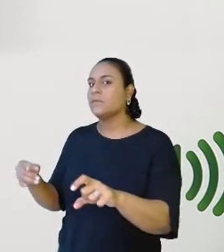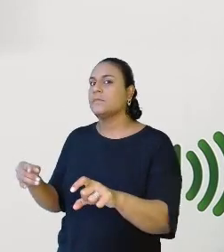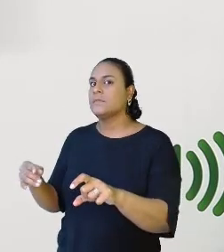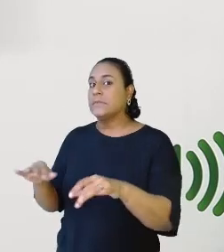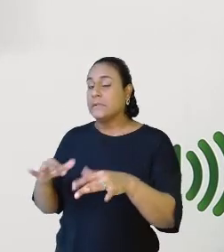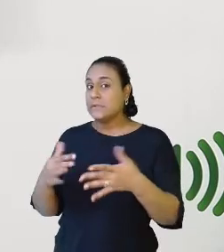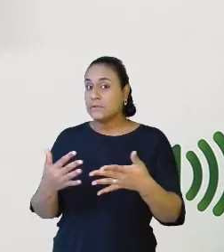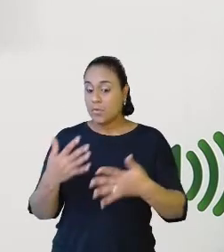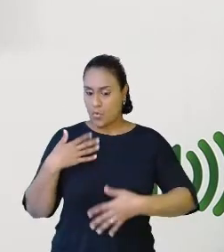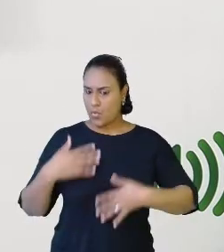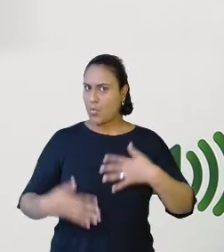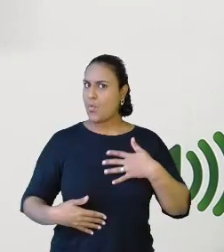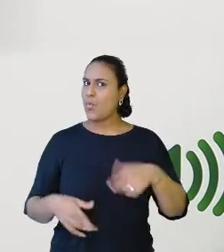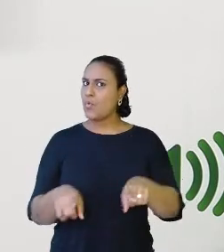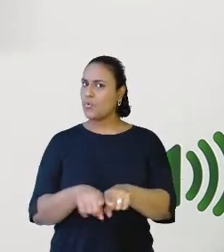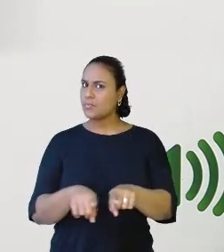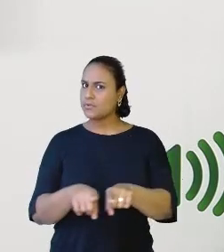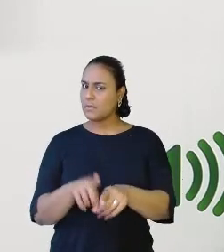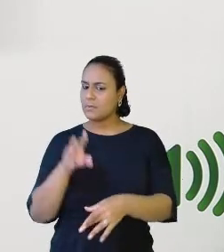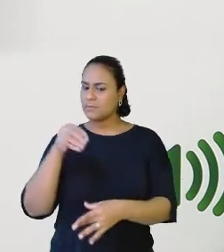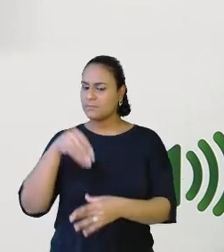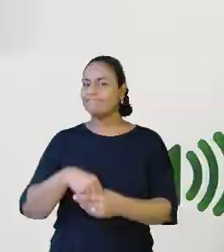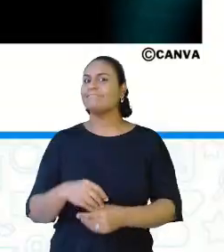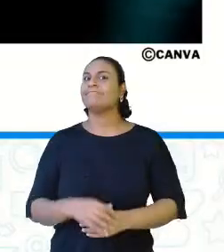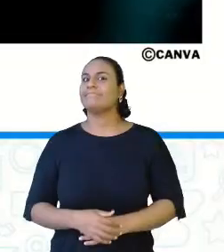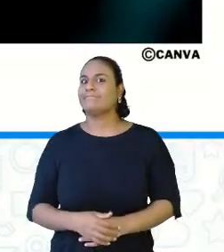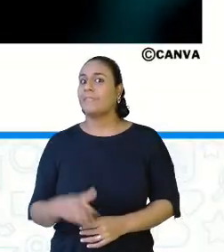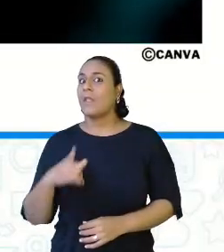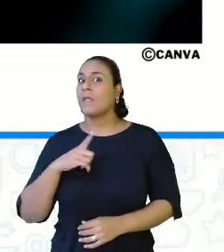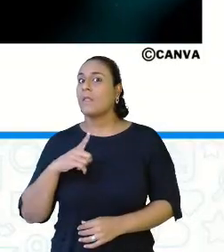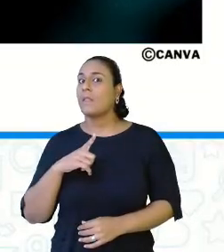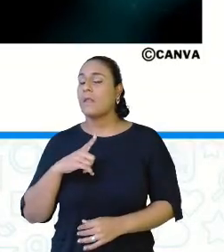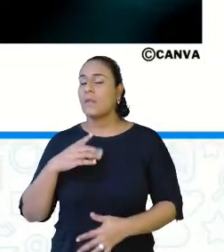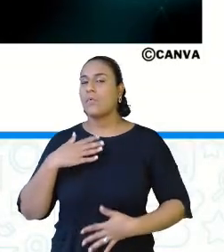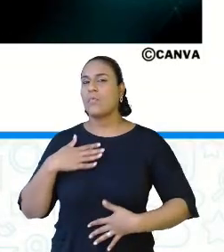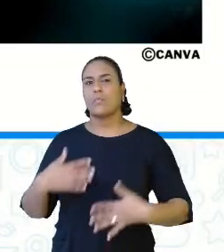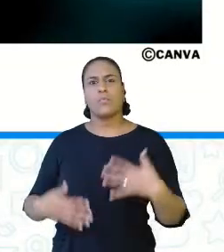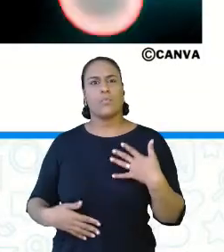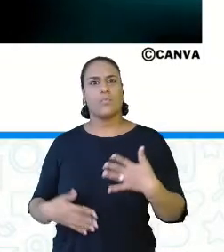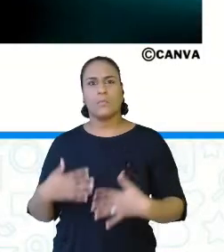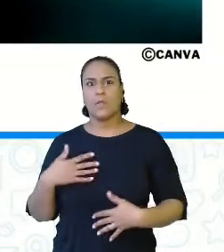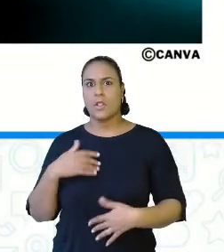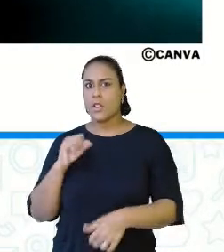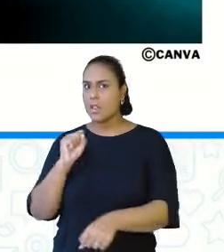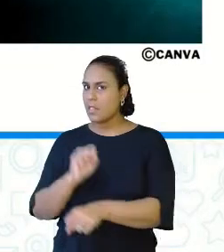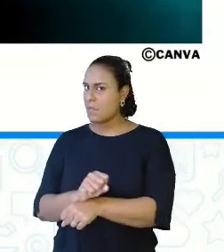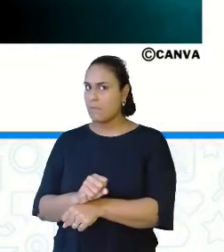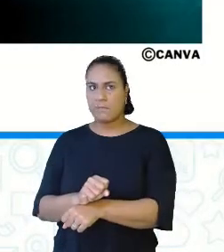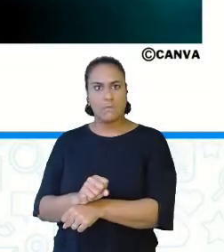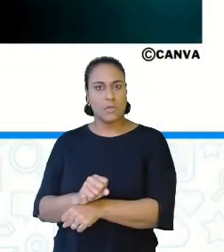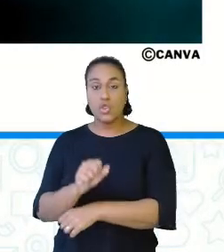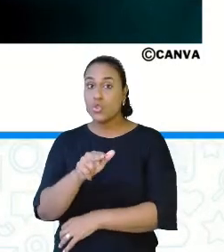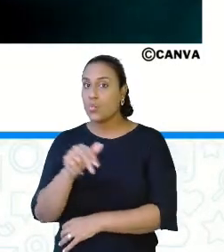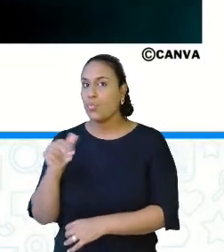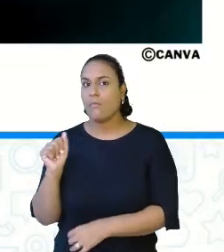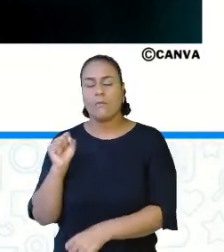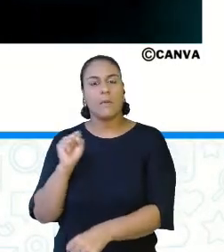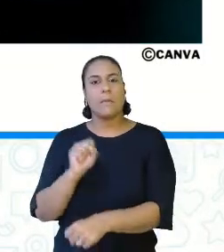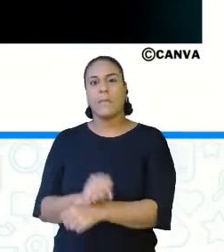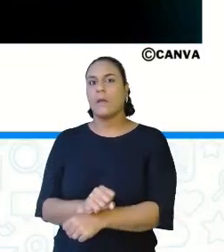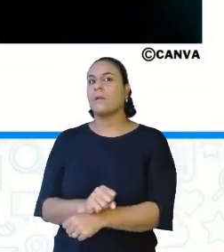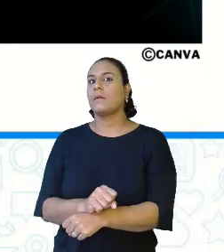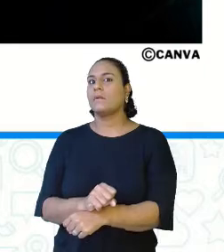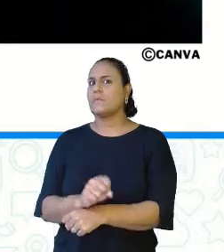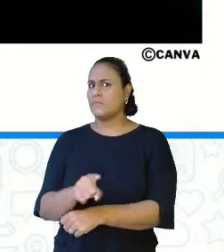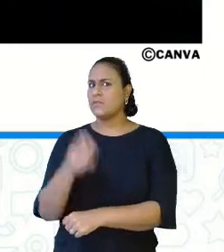também. Então nós temos um corpo que não para um minuto sequer.